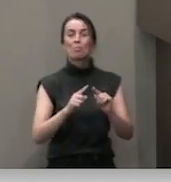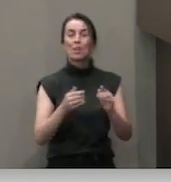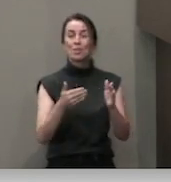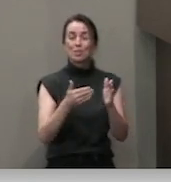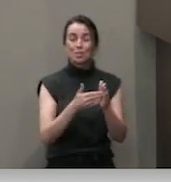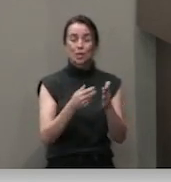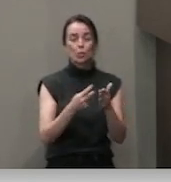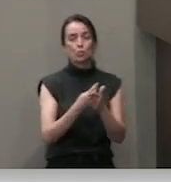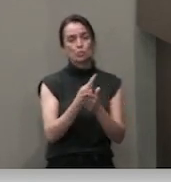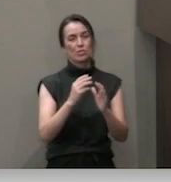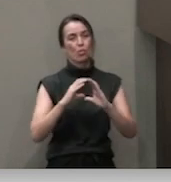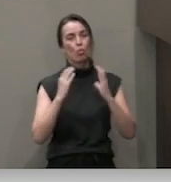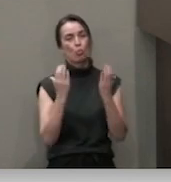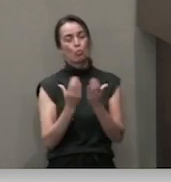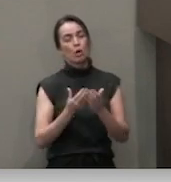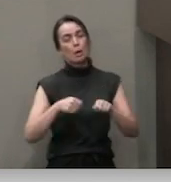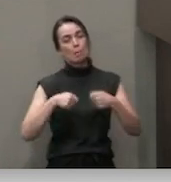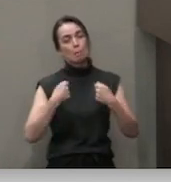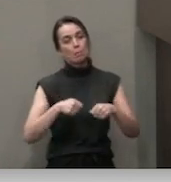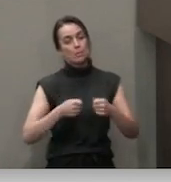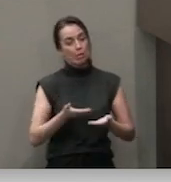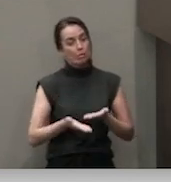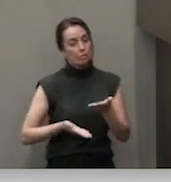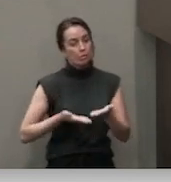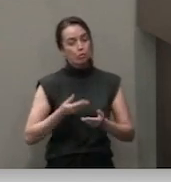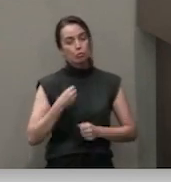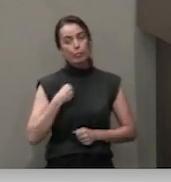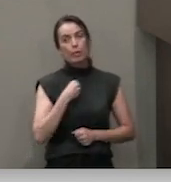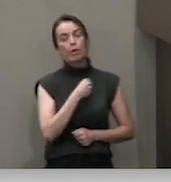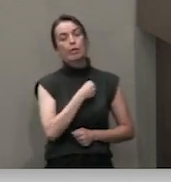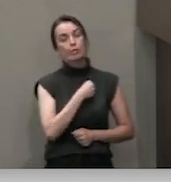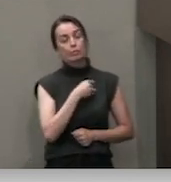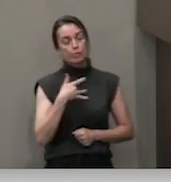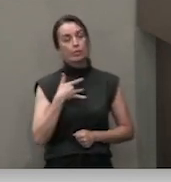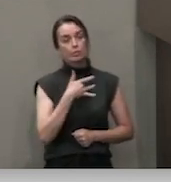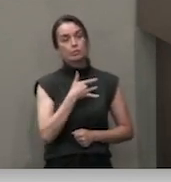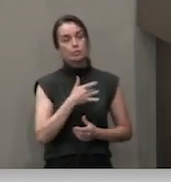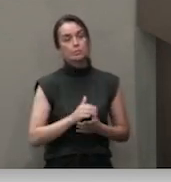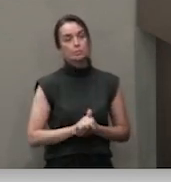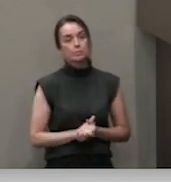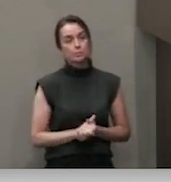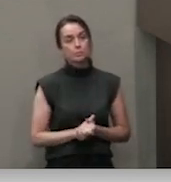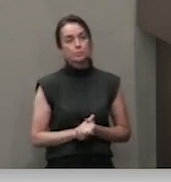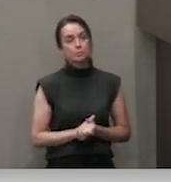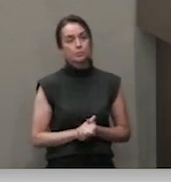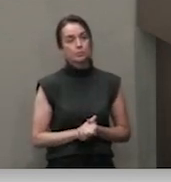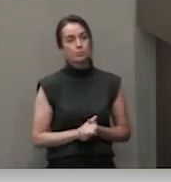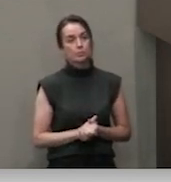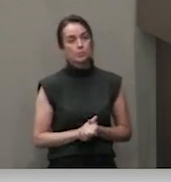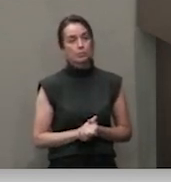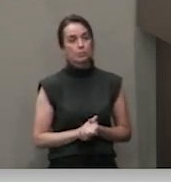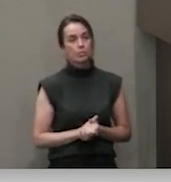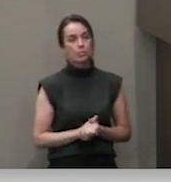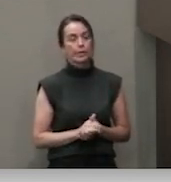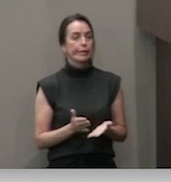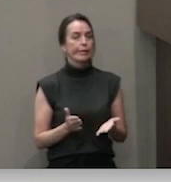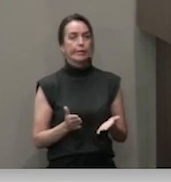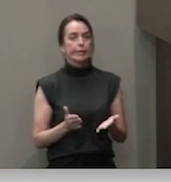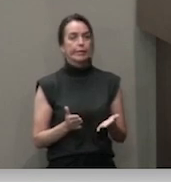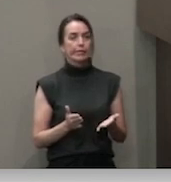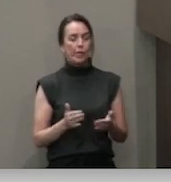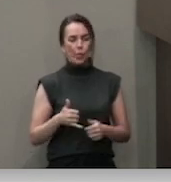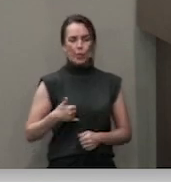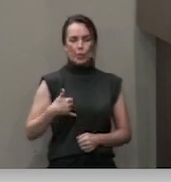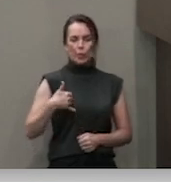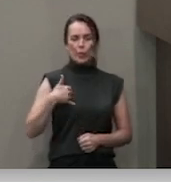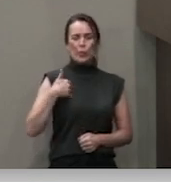isso nossa comunidade precisa de atendimento médico atendimento à saúde e por preciosismo vaidade ou alguma outra